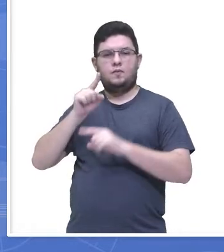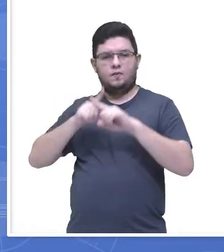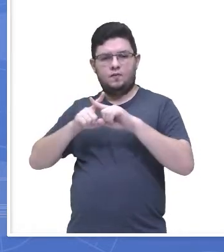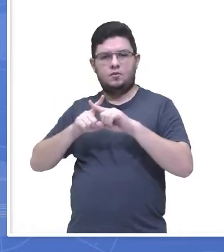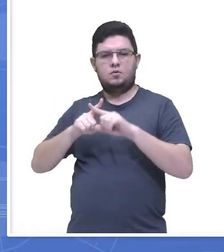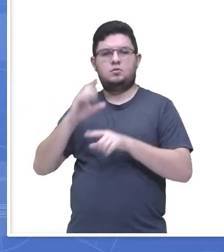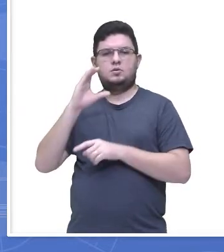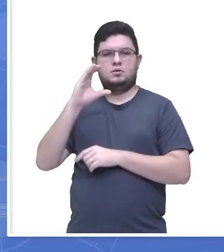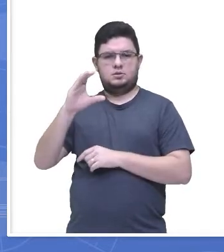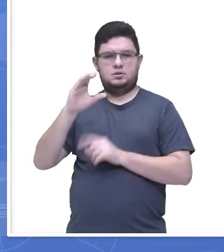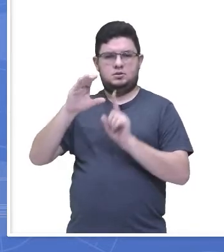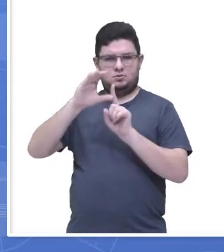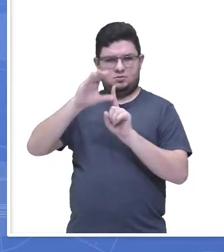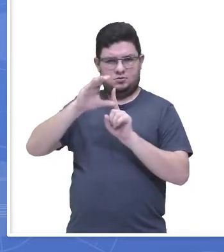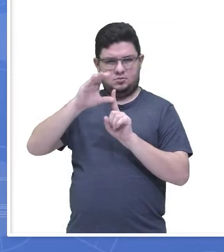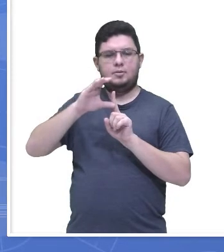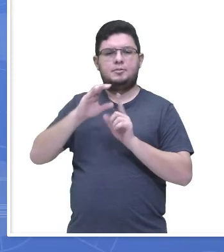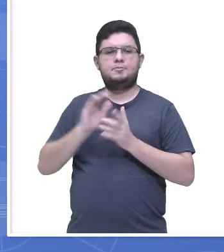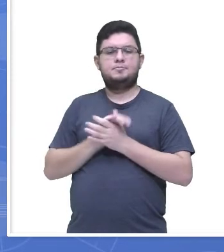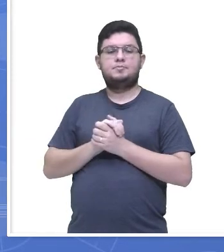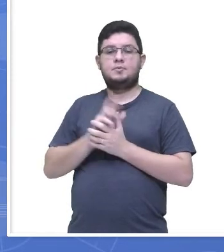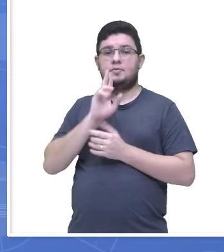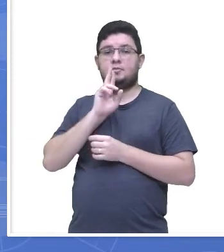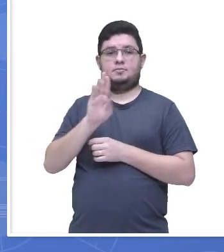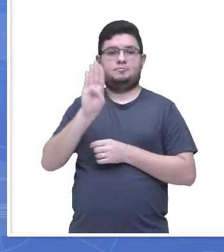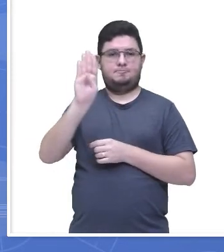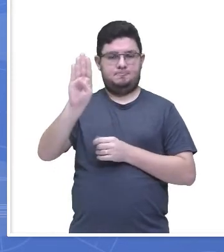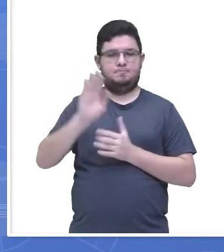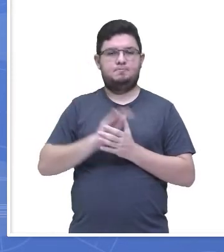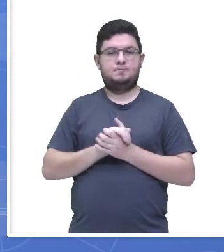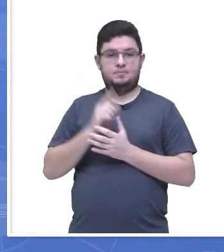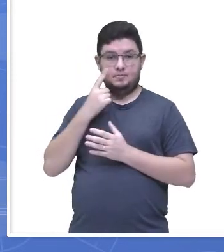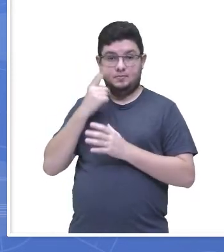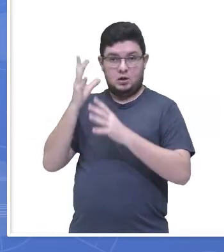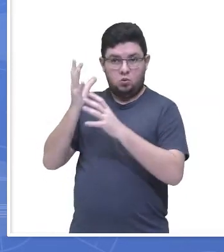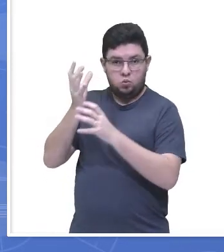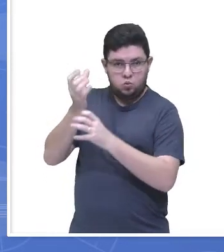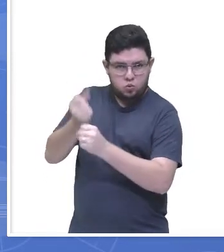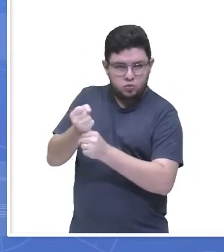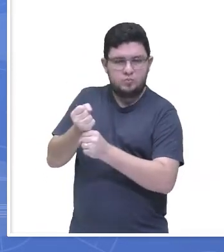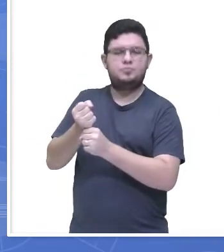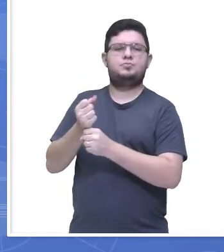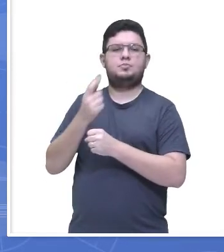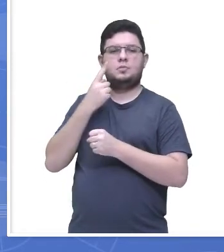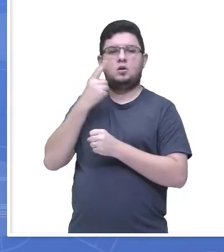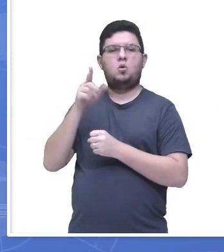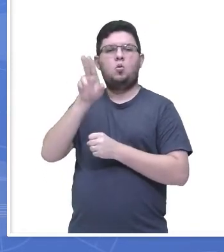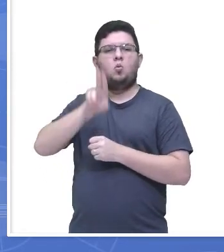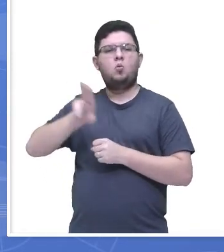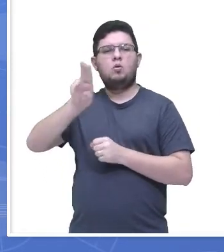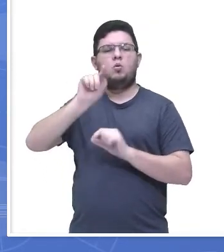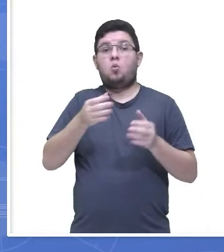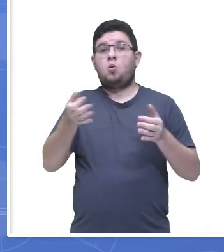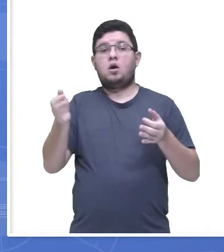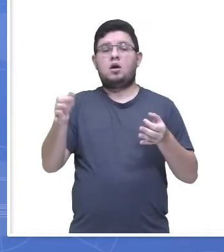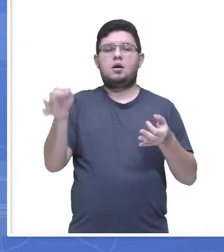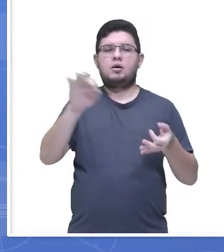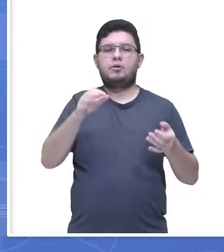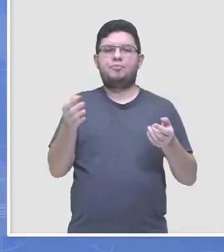colocar aí qual foi a alternativa que você marcou e nós vamos verificar aí, vamos falar aqui, vamos compartilhar